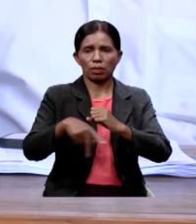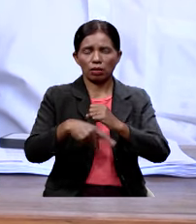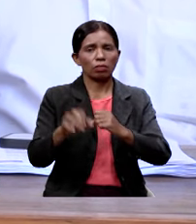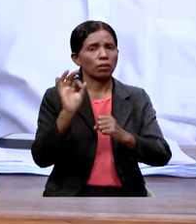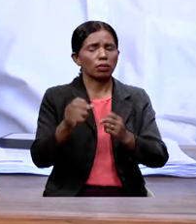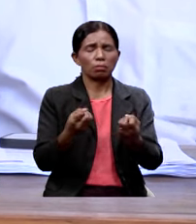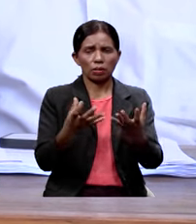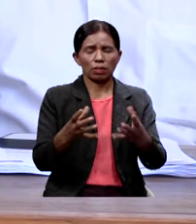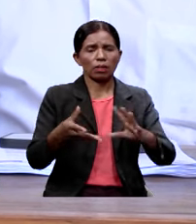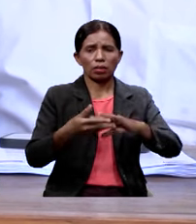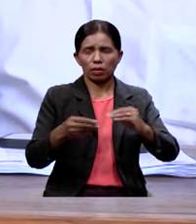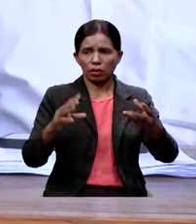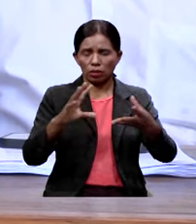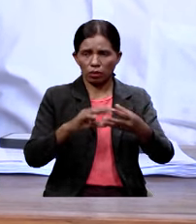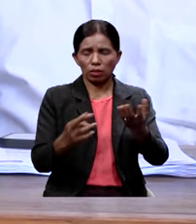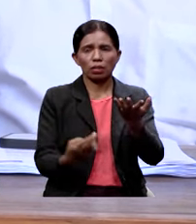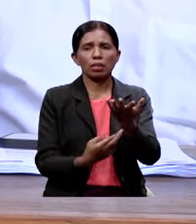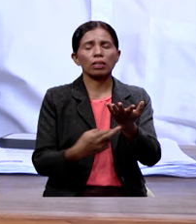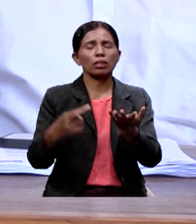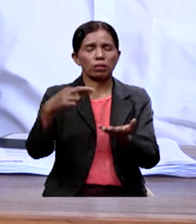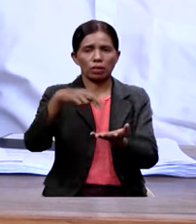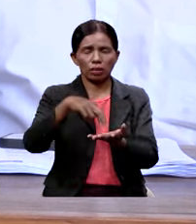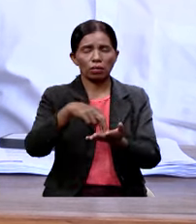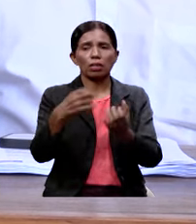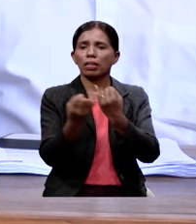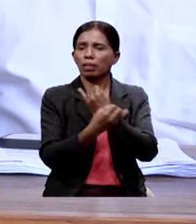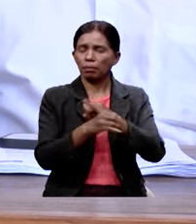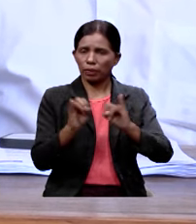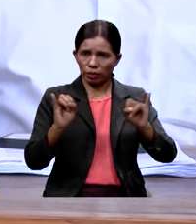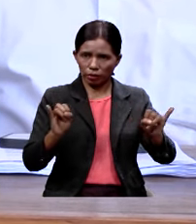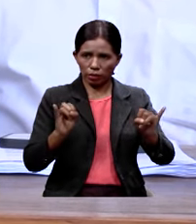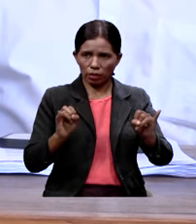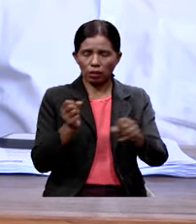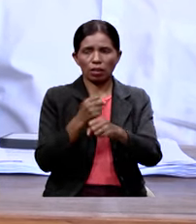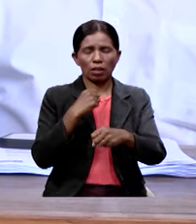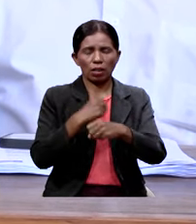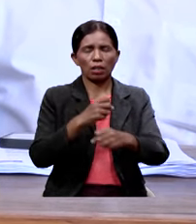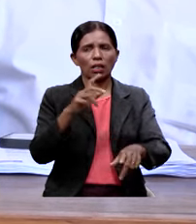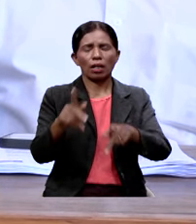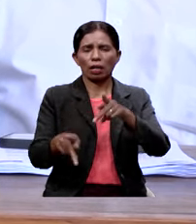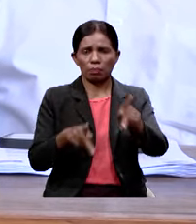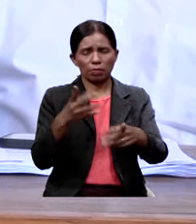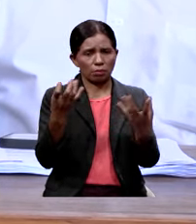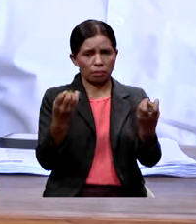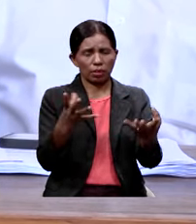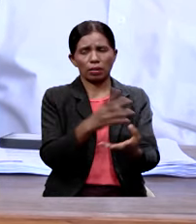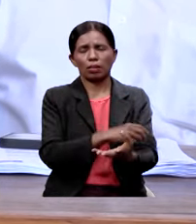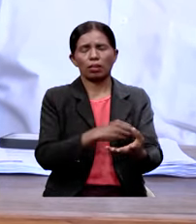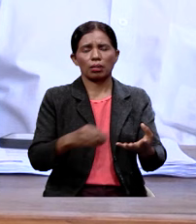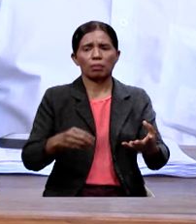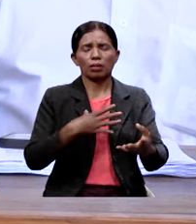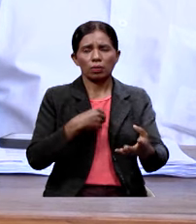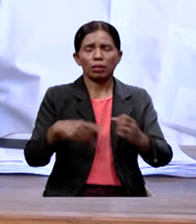história pós-restauração independência, nebe halo militante no quadro, quadros